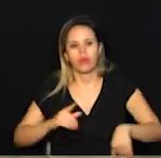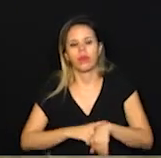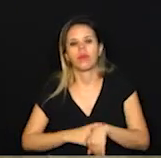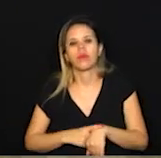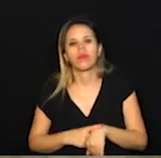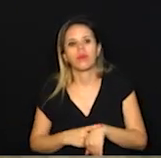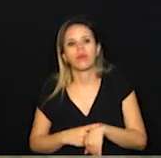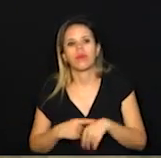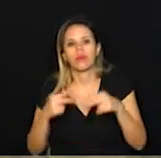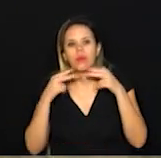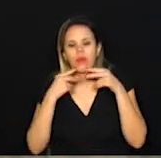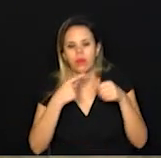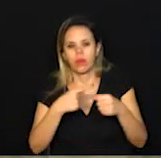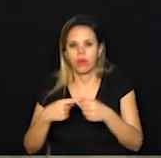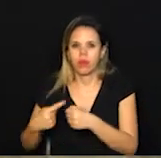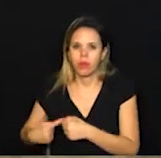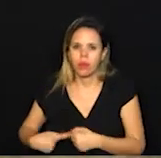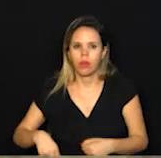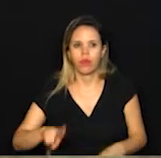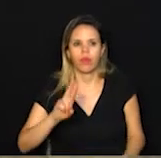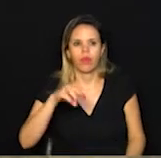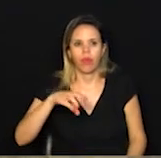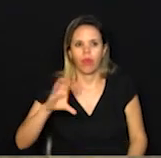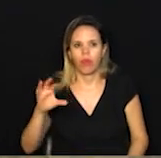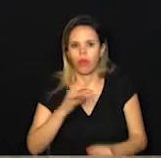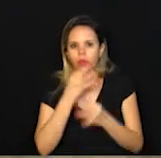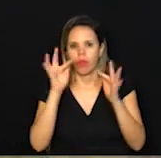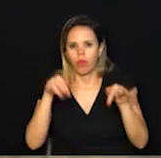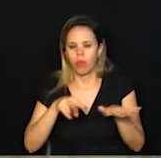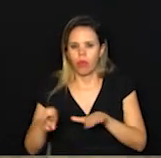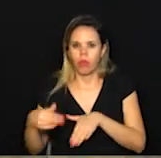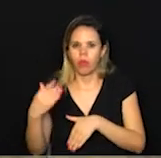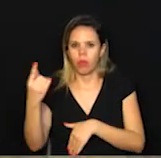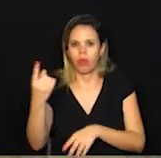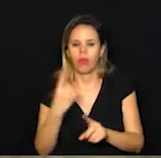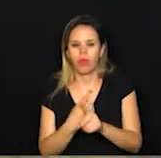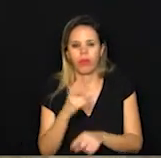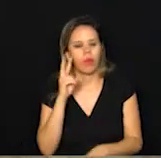partes as notícias da Metrópole de Campinas. Ótimo fim de semana